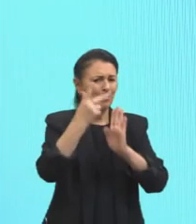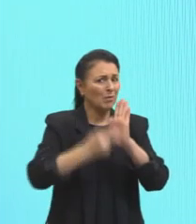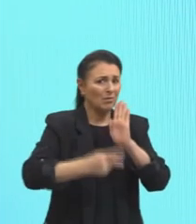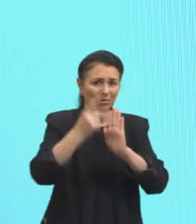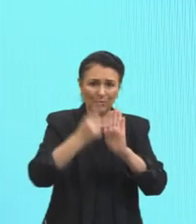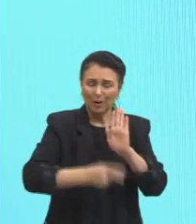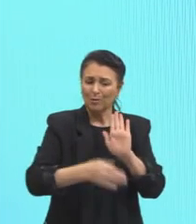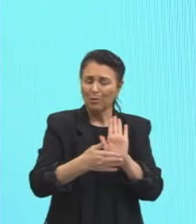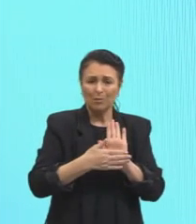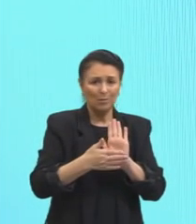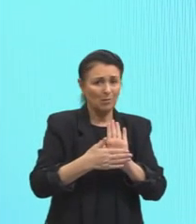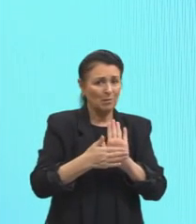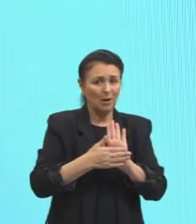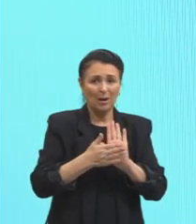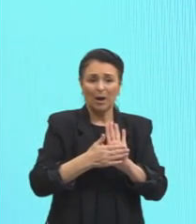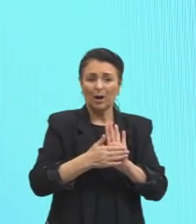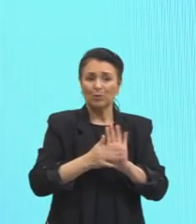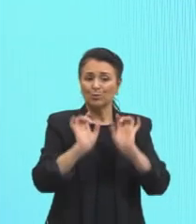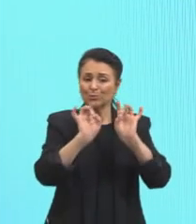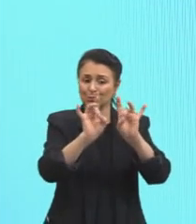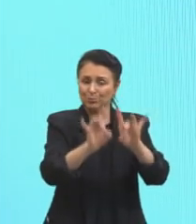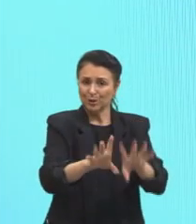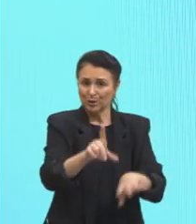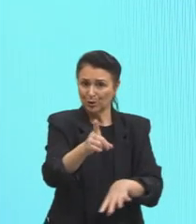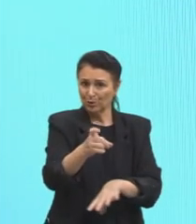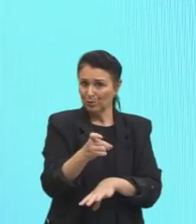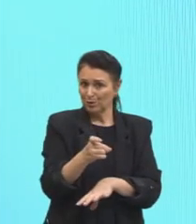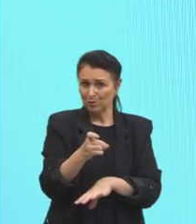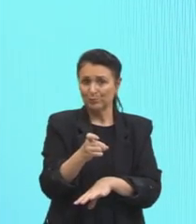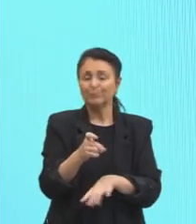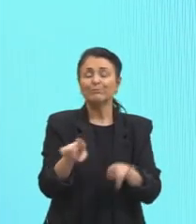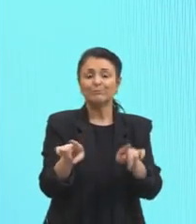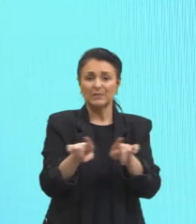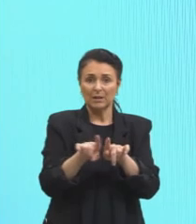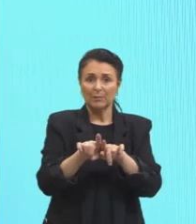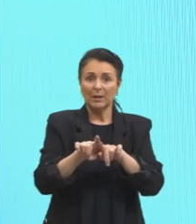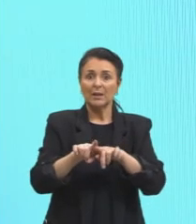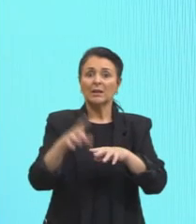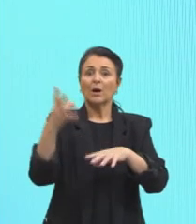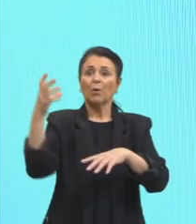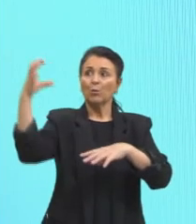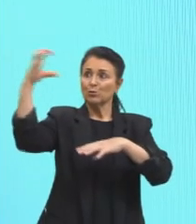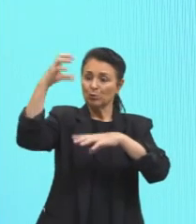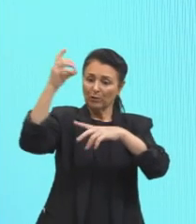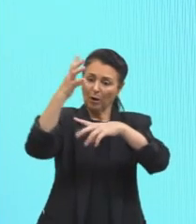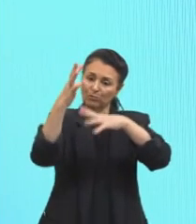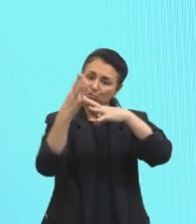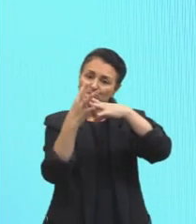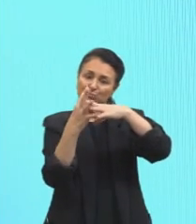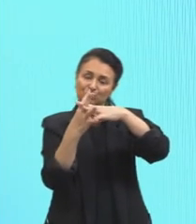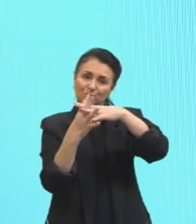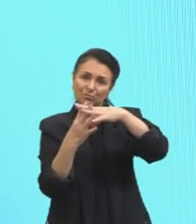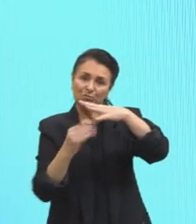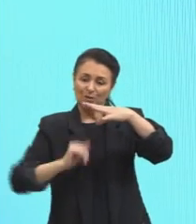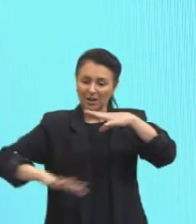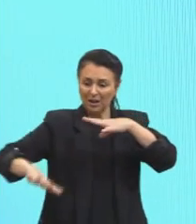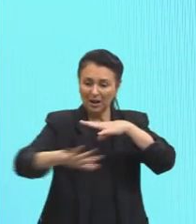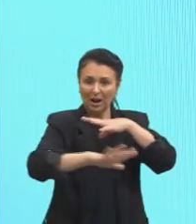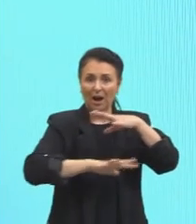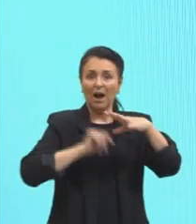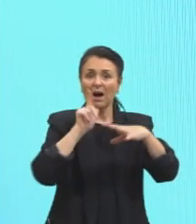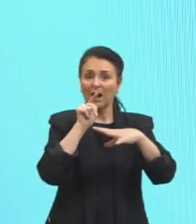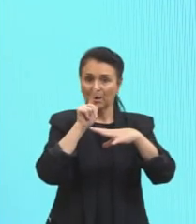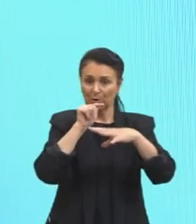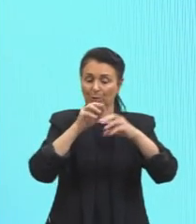ser adequados para receber essa esse esse nicho né Então vai filtrar e aí vai eu tanto para água quanto para o